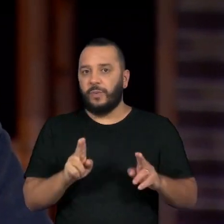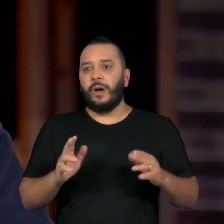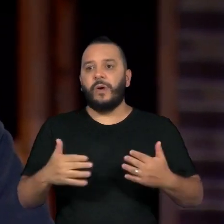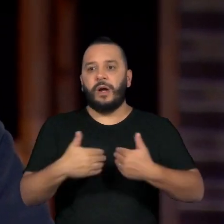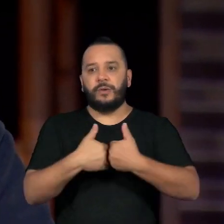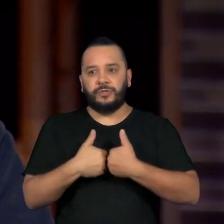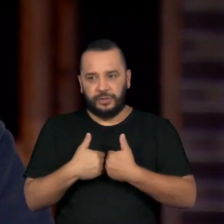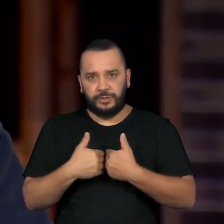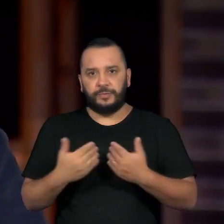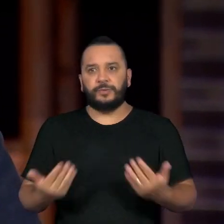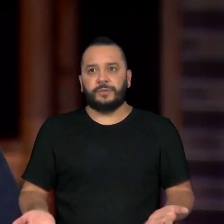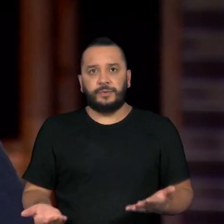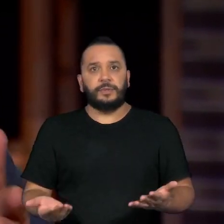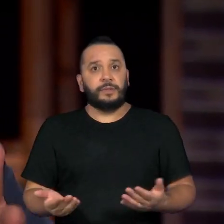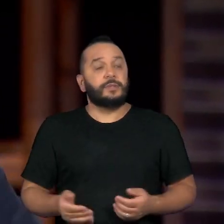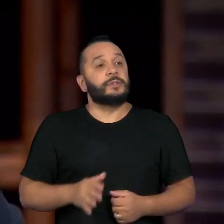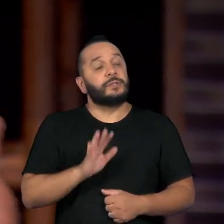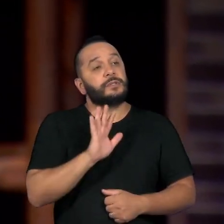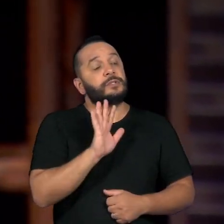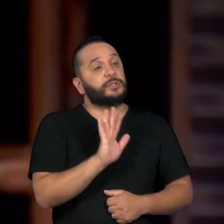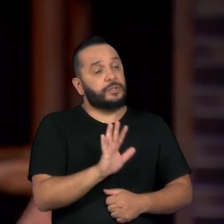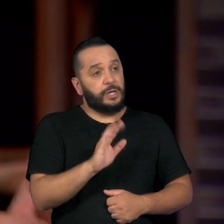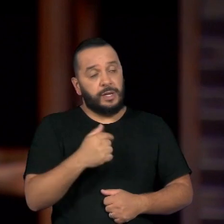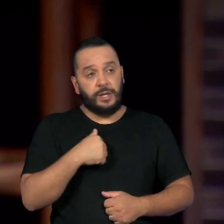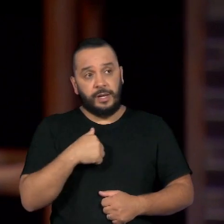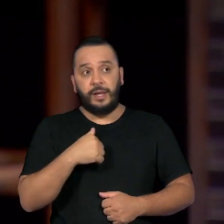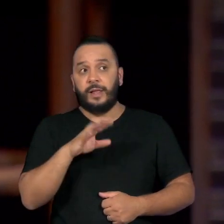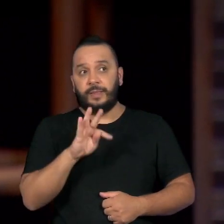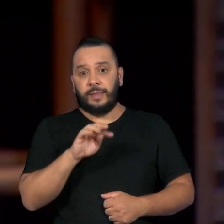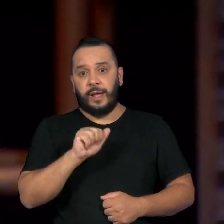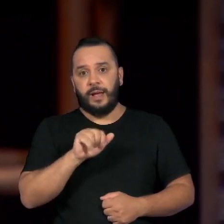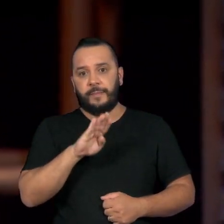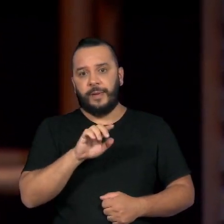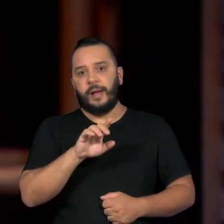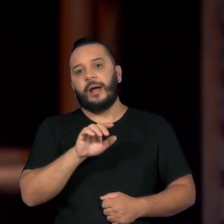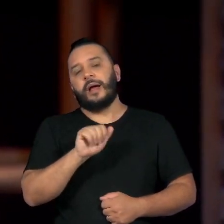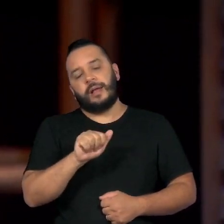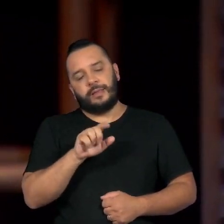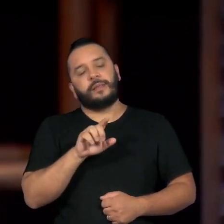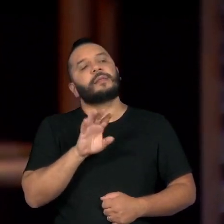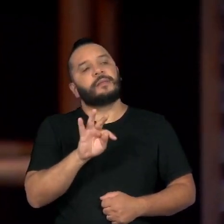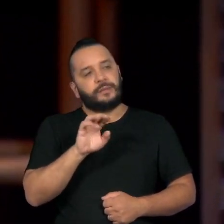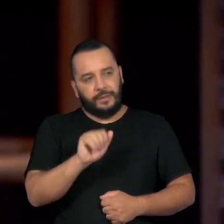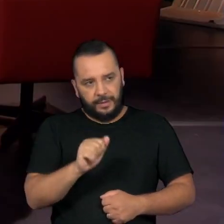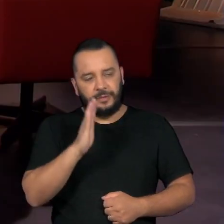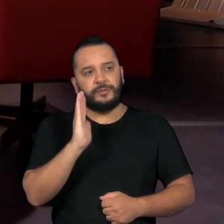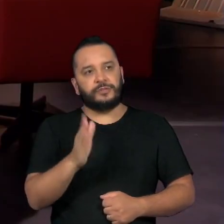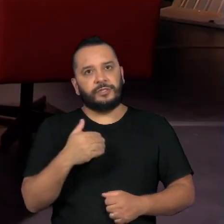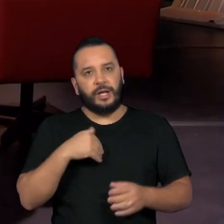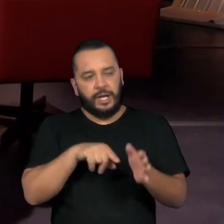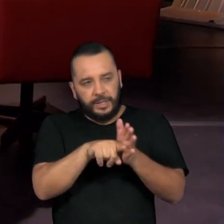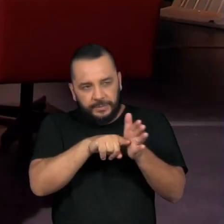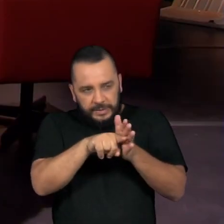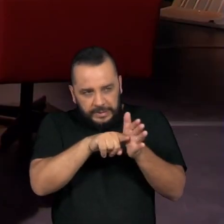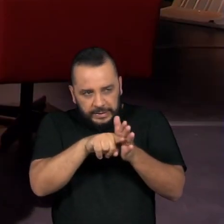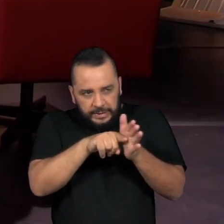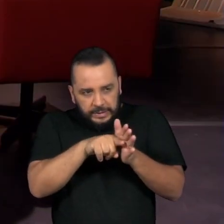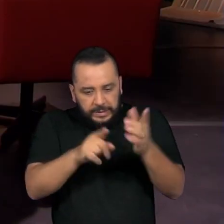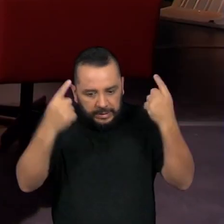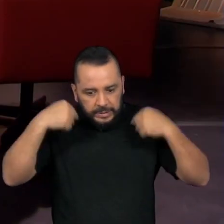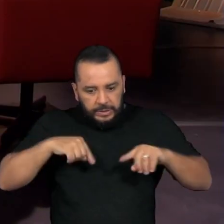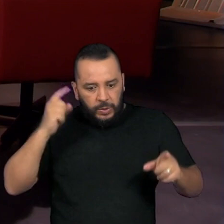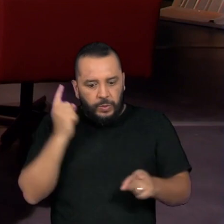minha convidada, a Tabata, diagnosticada já adulta, vai poder me dizer, essa descrição do Paul aí no